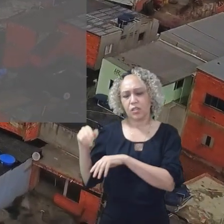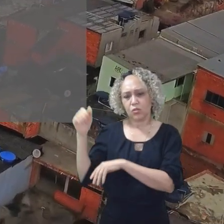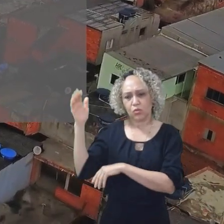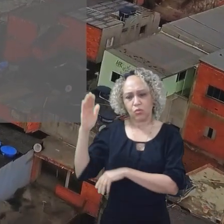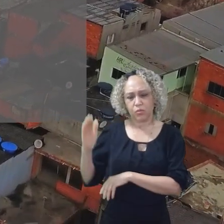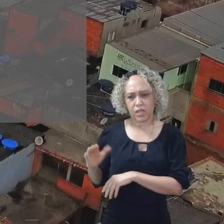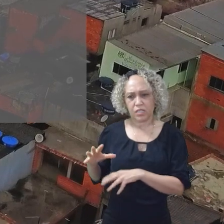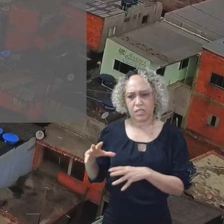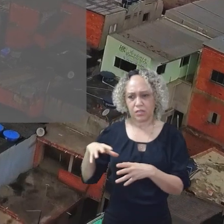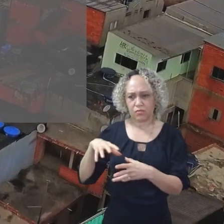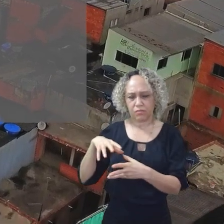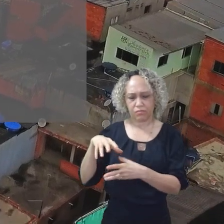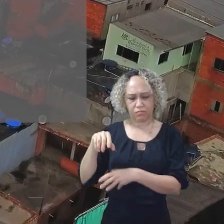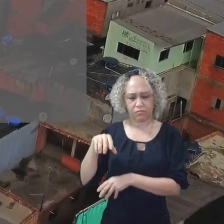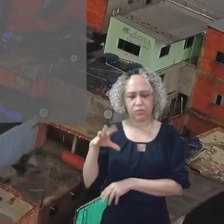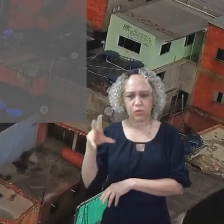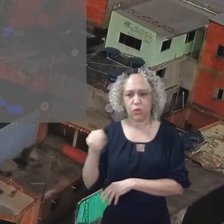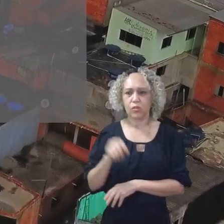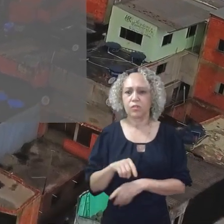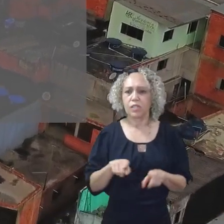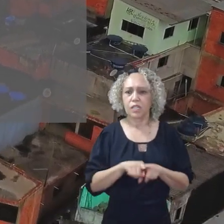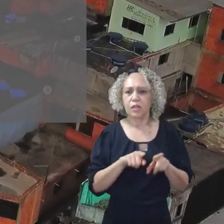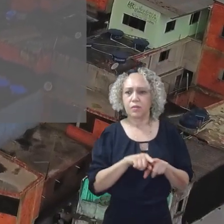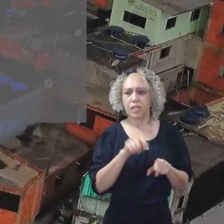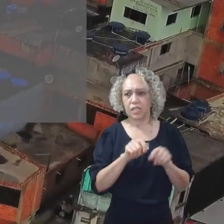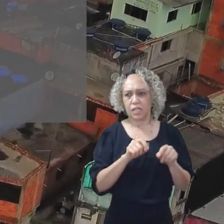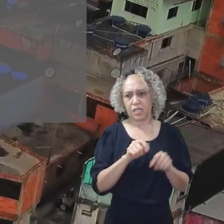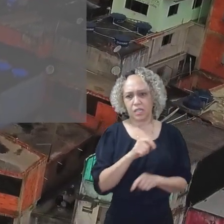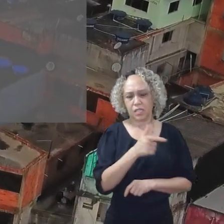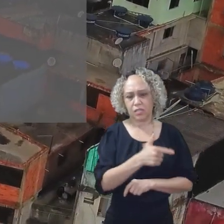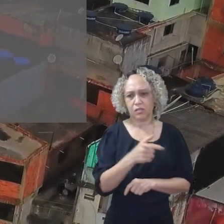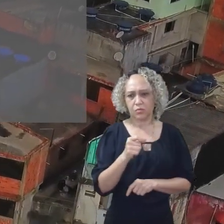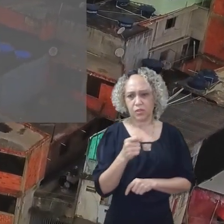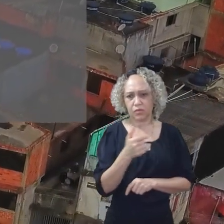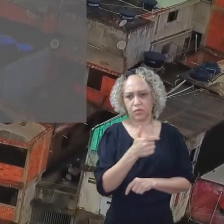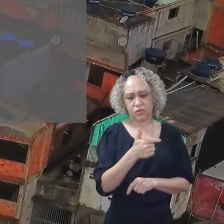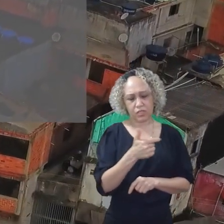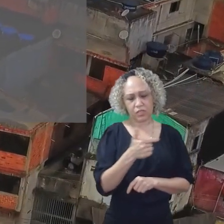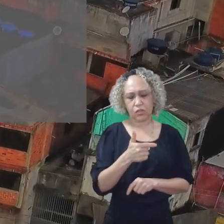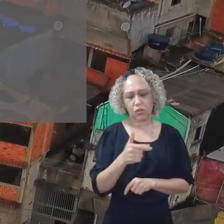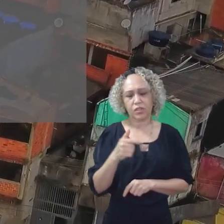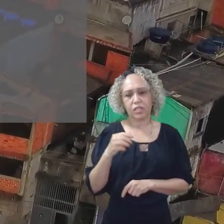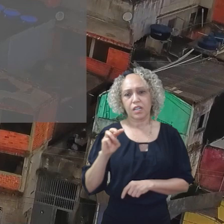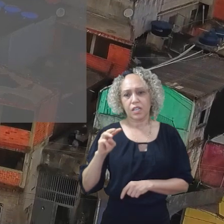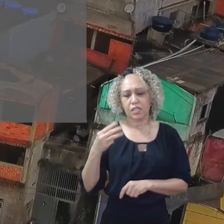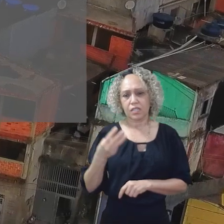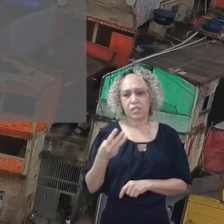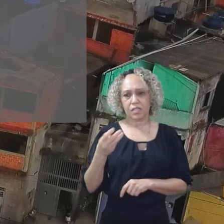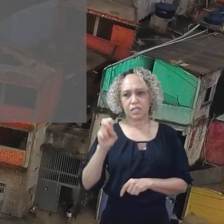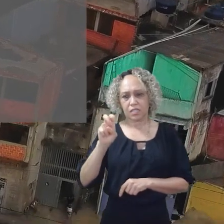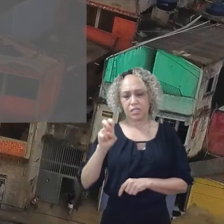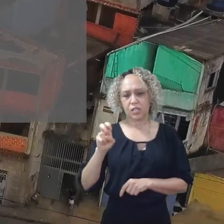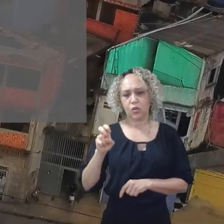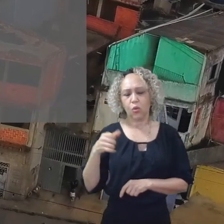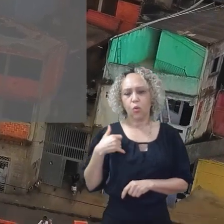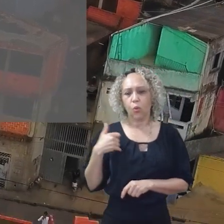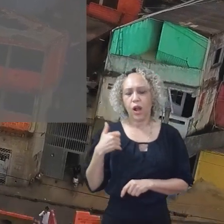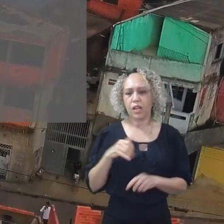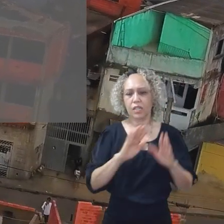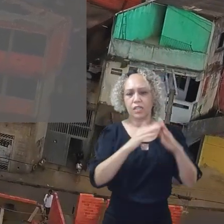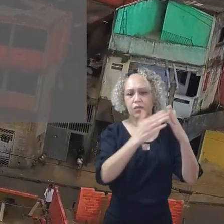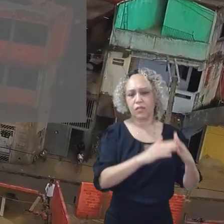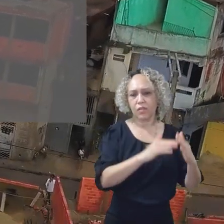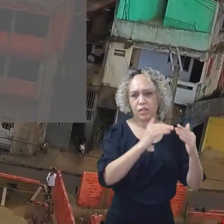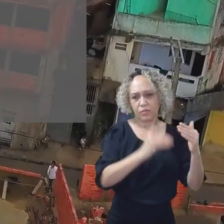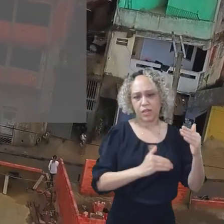todo. A idade mediana da população brasileira em 2022 era de 35 anos. Já nas favelas,